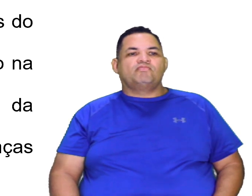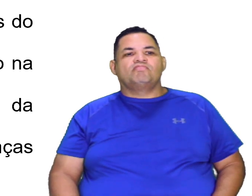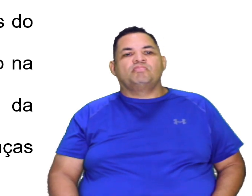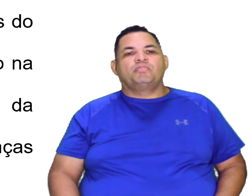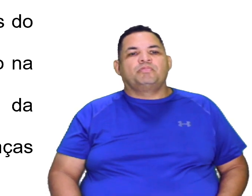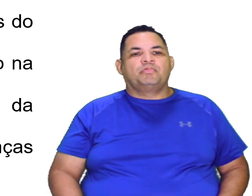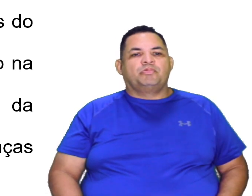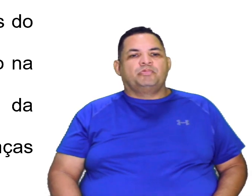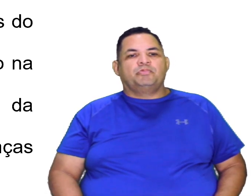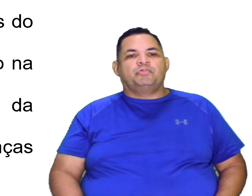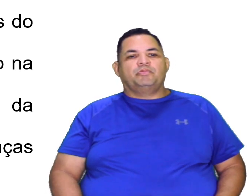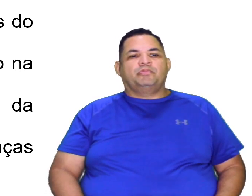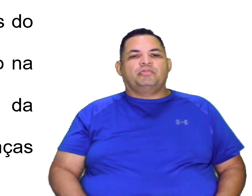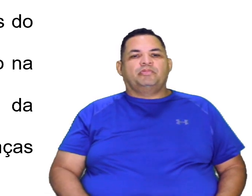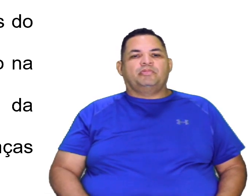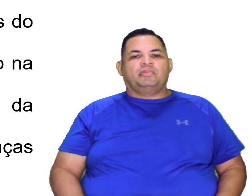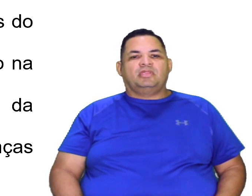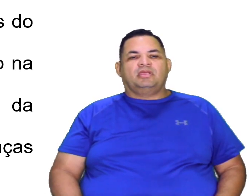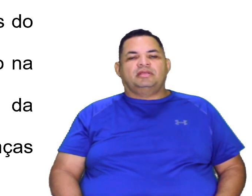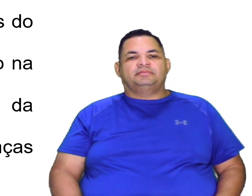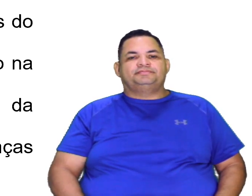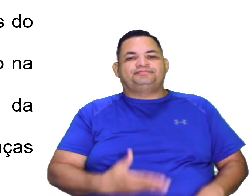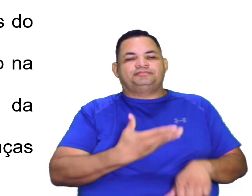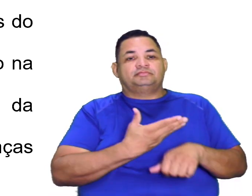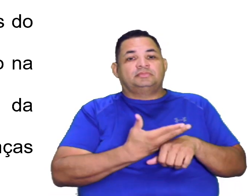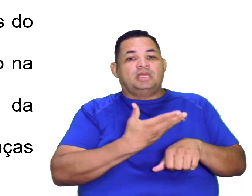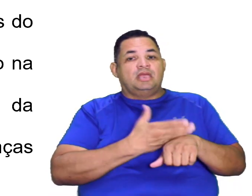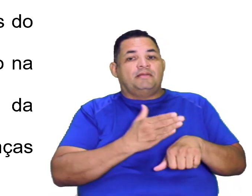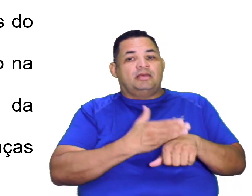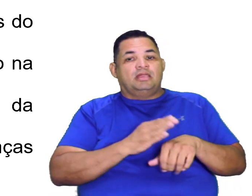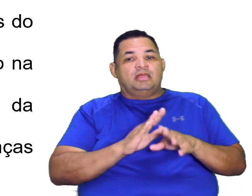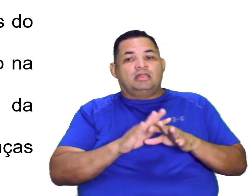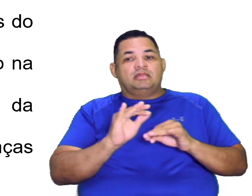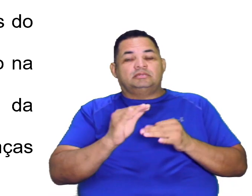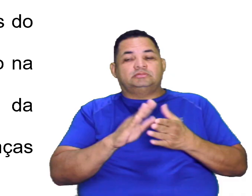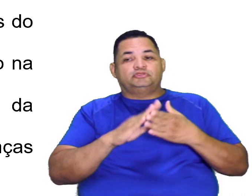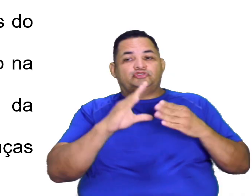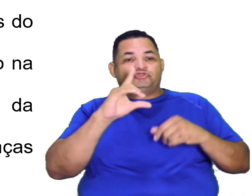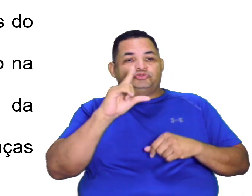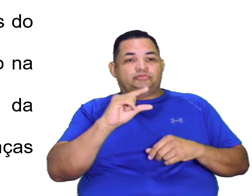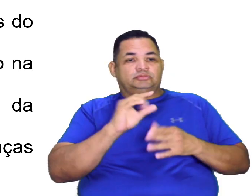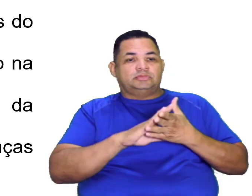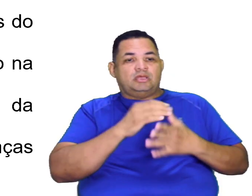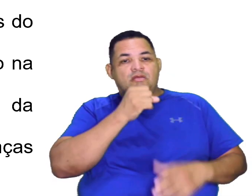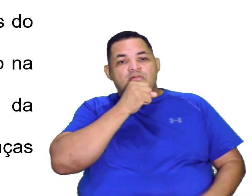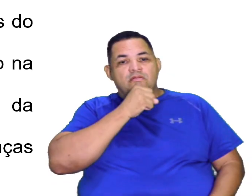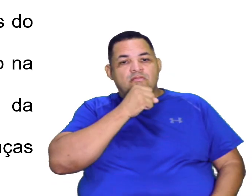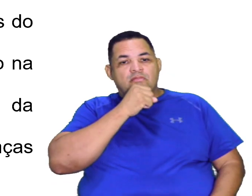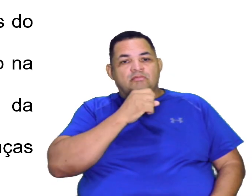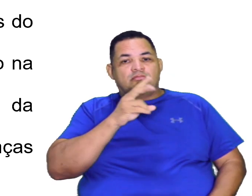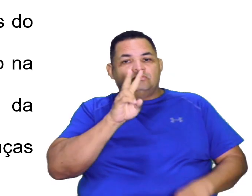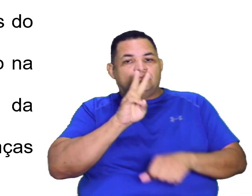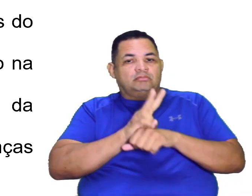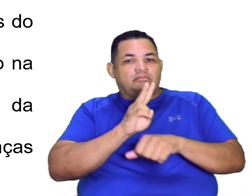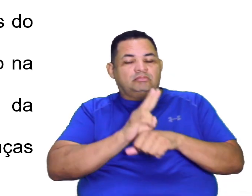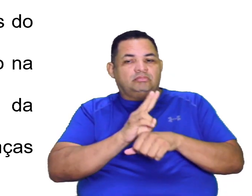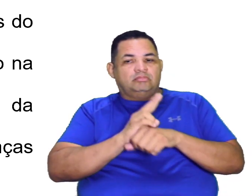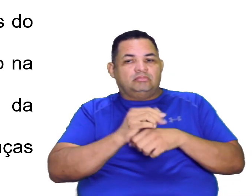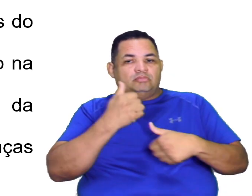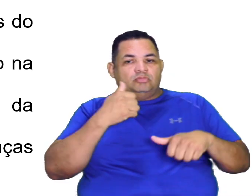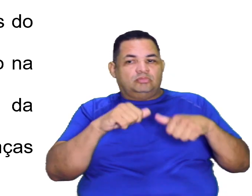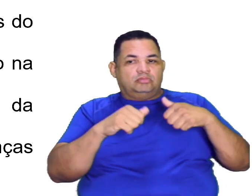Segundo a ACSM, a prática de exercícios minimiza os efeitos do envelhecimento, preservando a